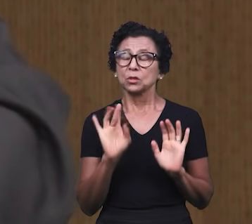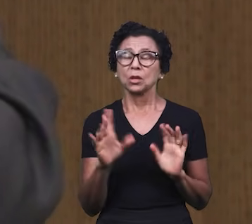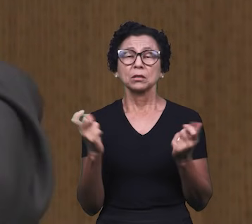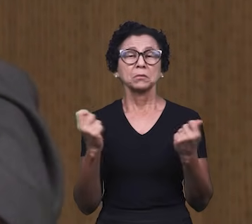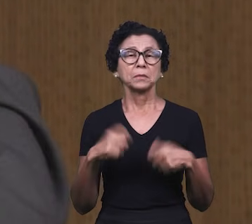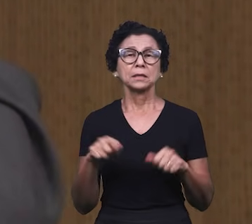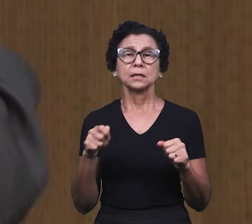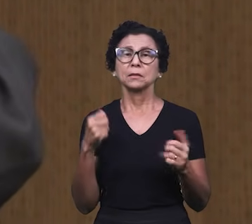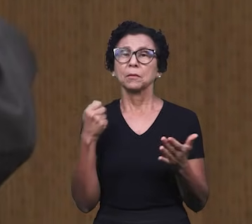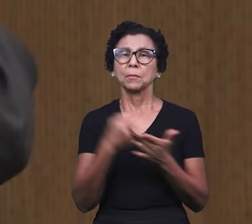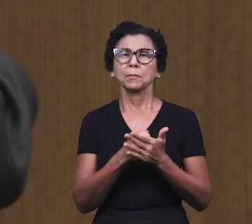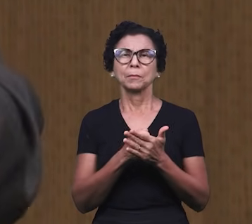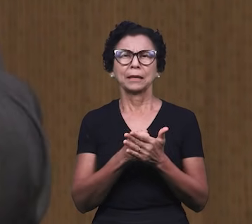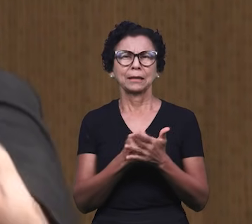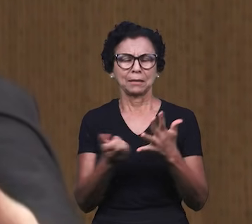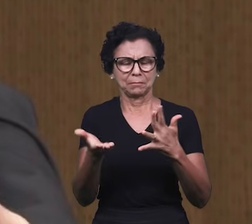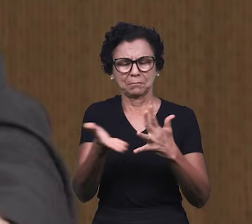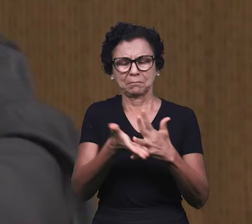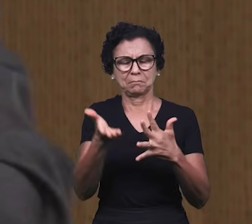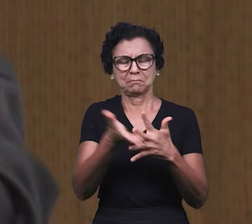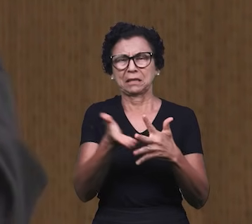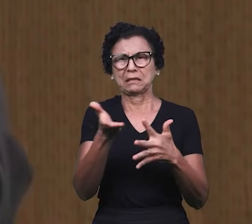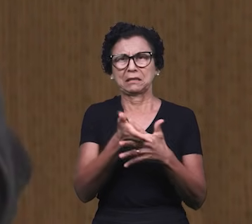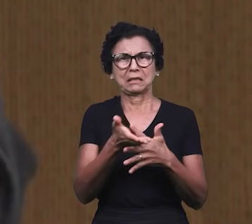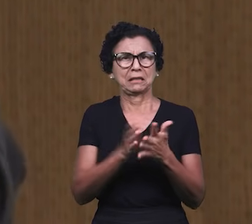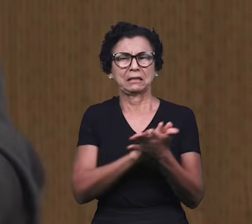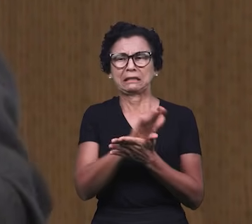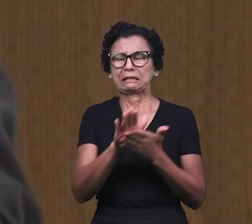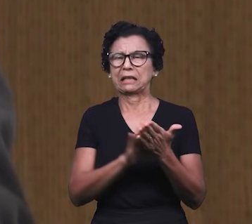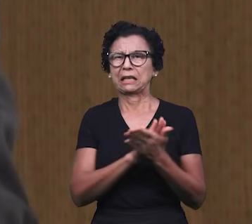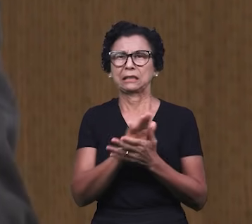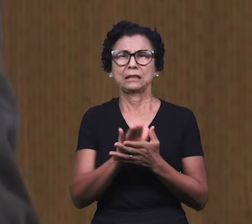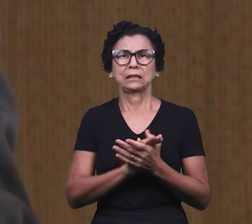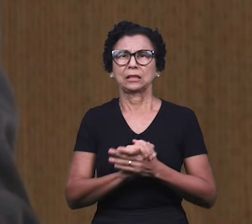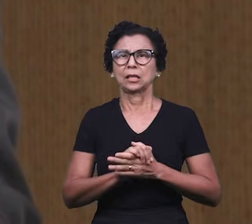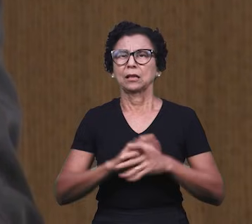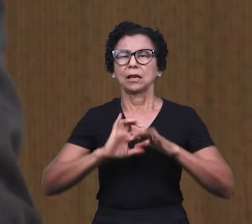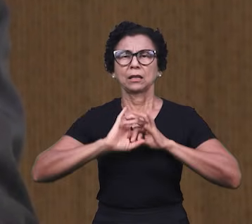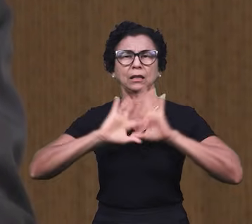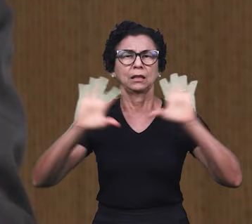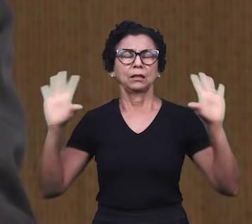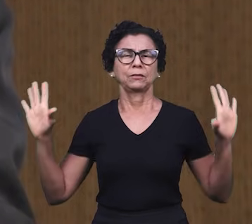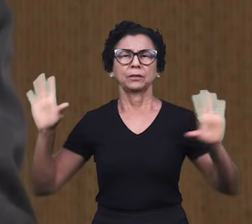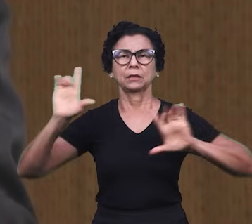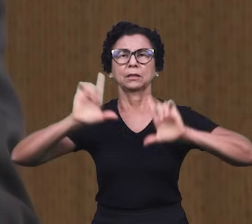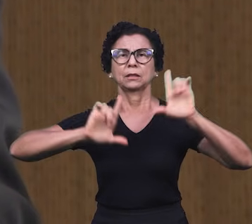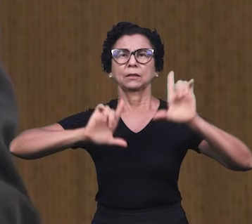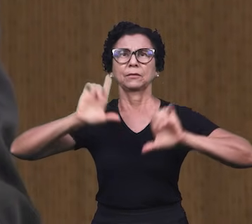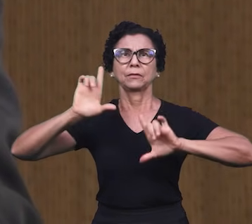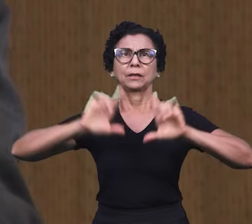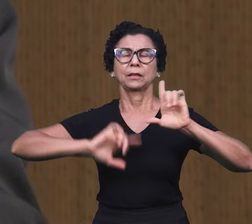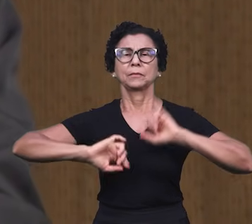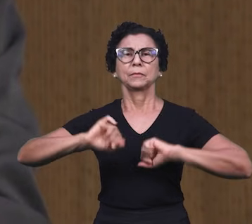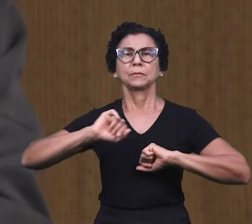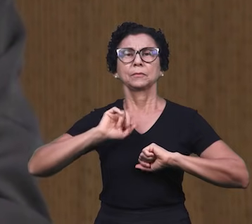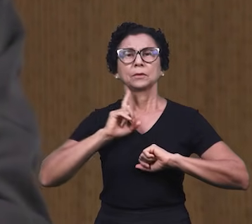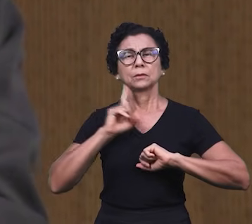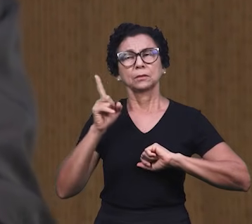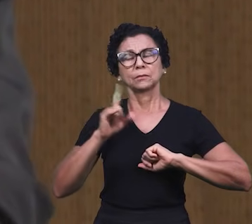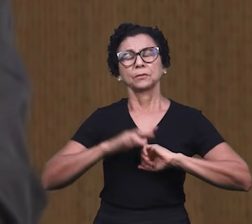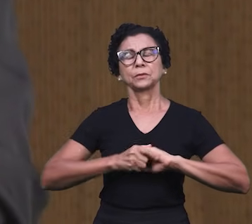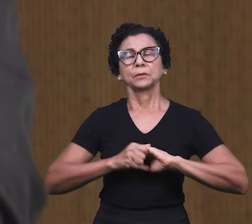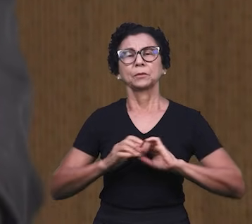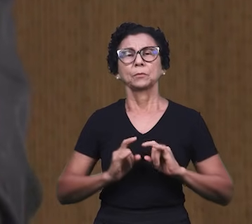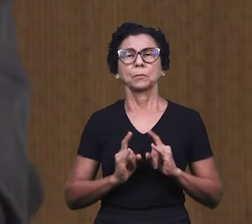isso que é TVRO, TV livre, a TV aberta por satélite. Então isso tem ali, a casa consegue pegar o